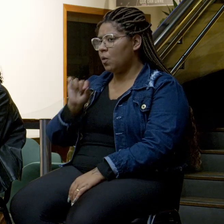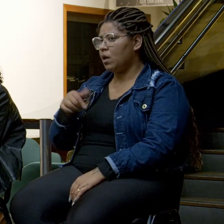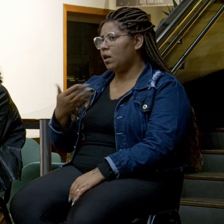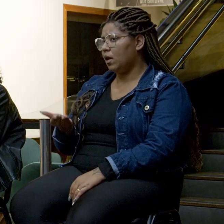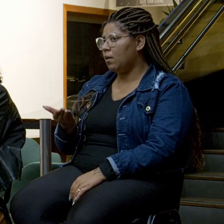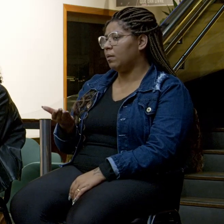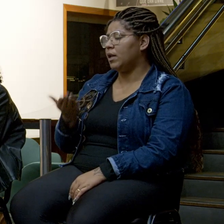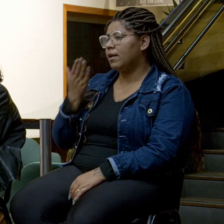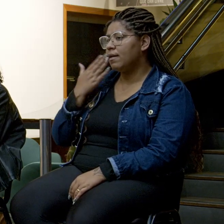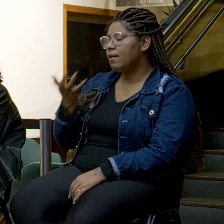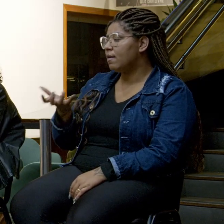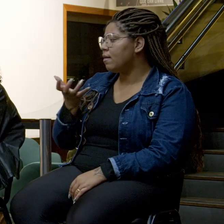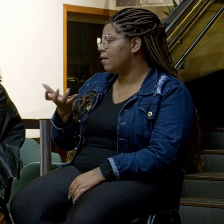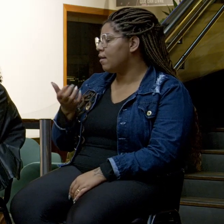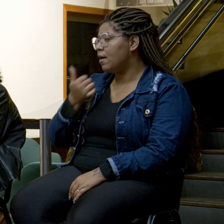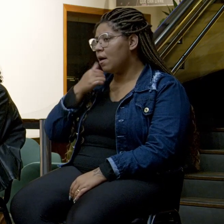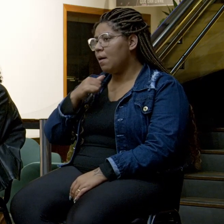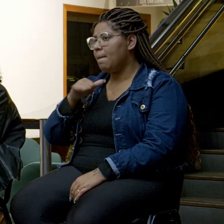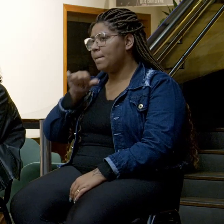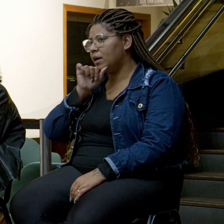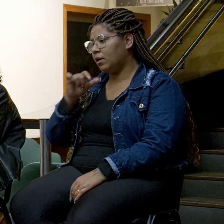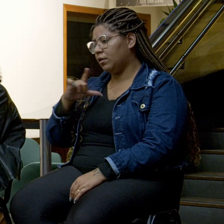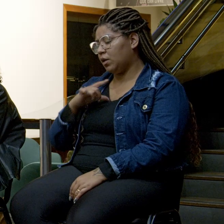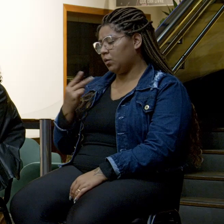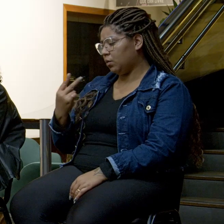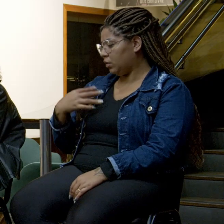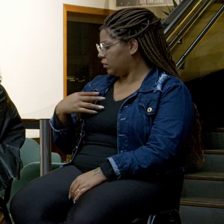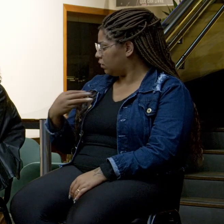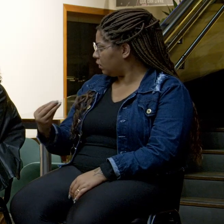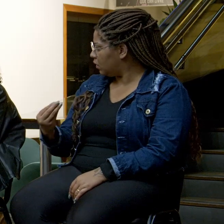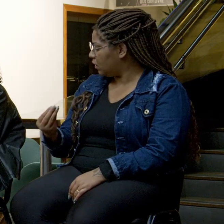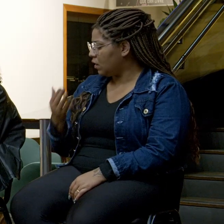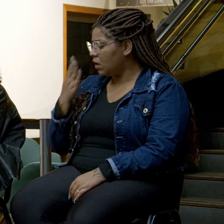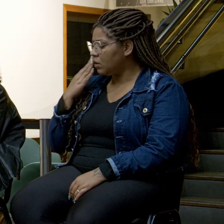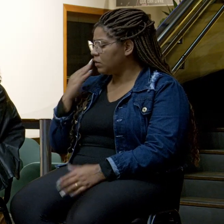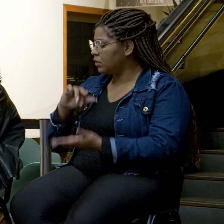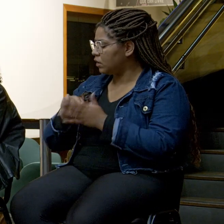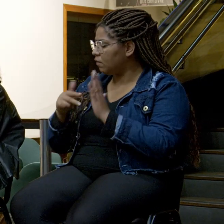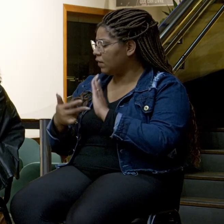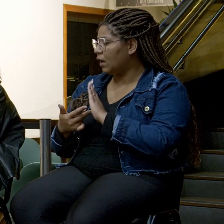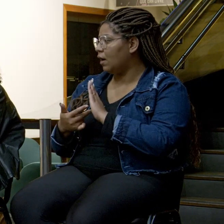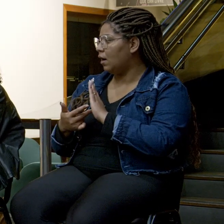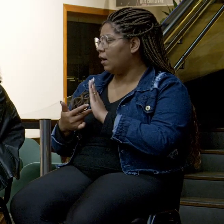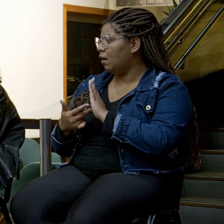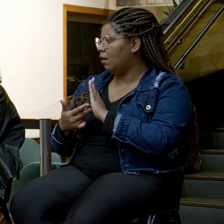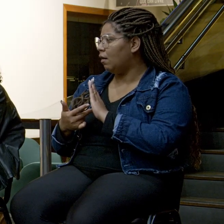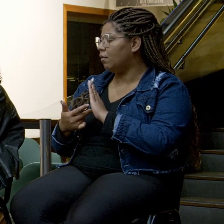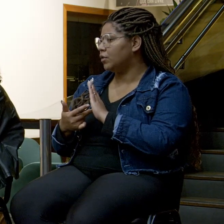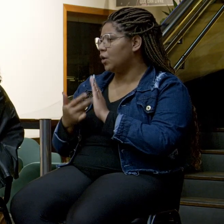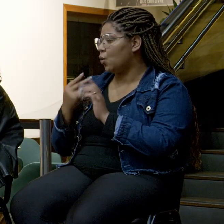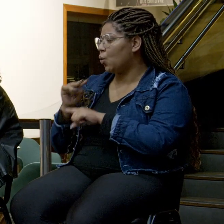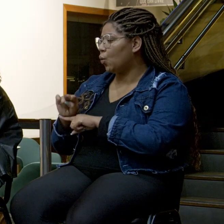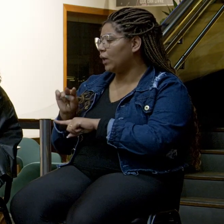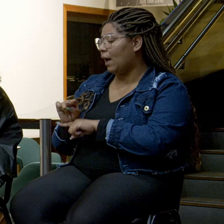né? Eu sou mãe de 2 e eu sei o que significa a maternagem para a